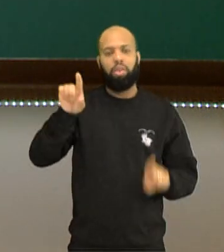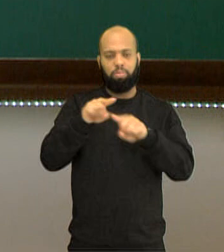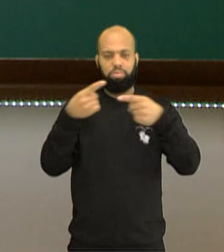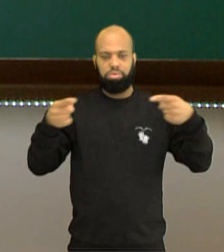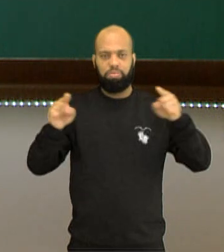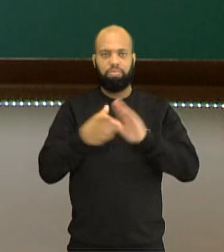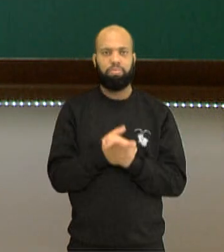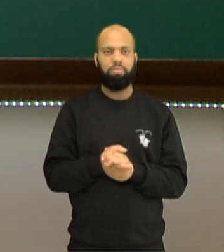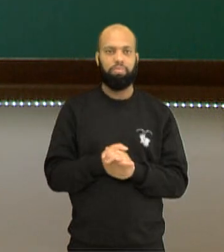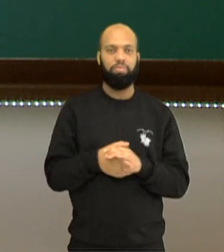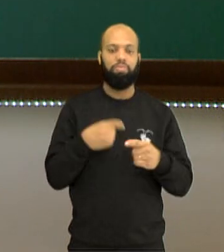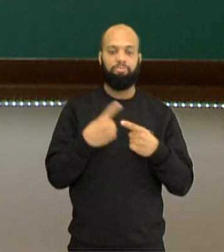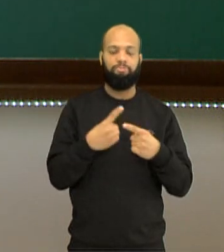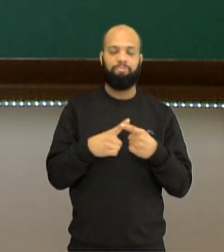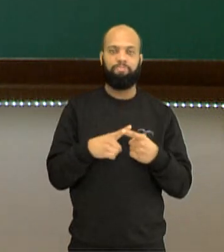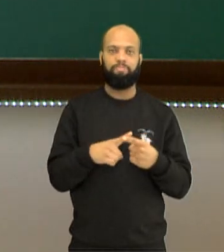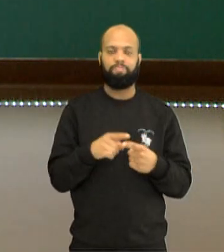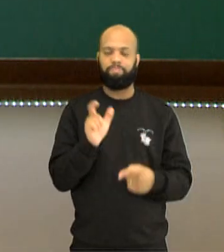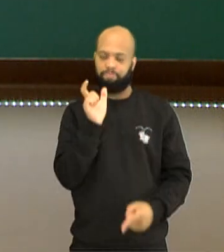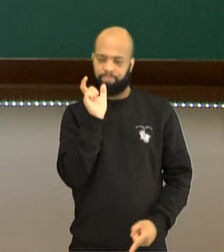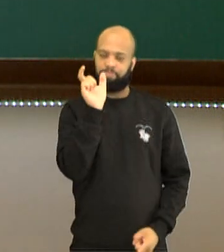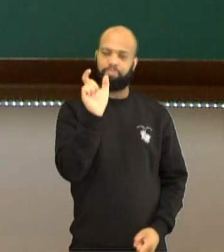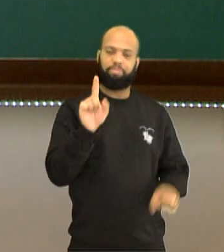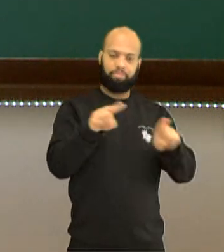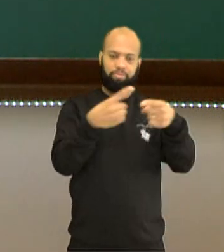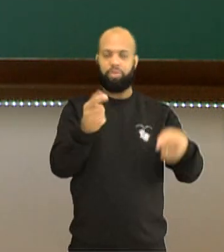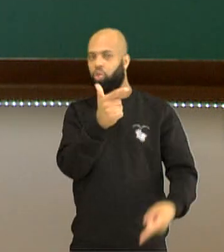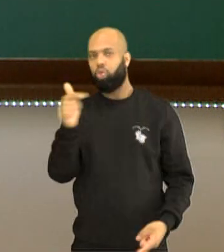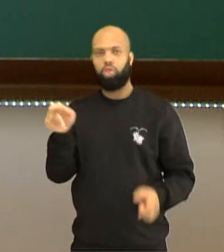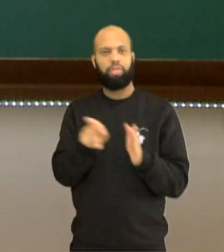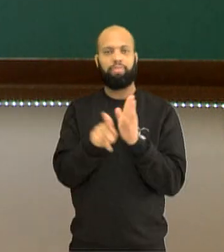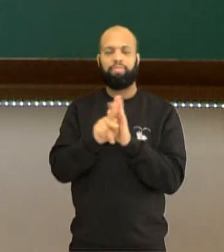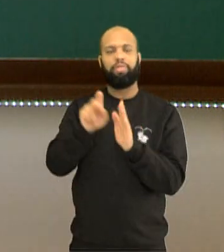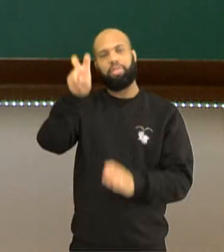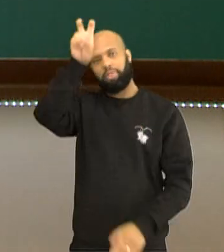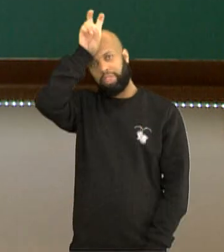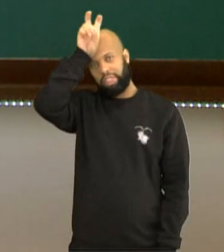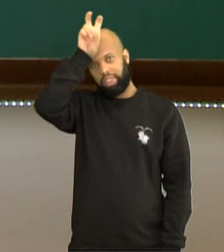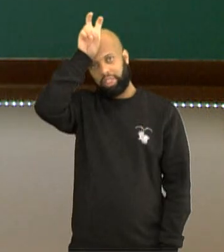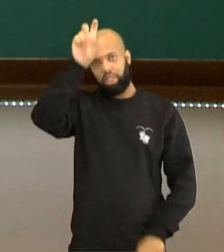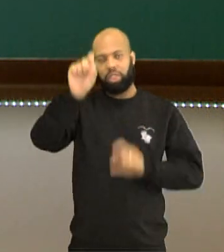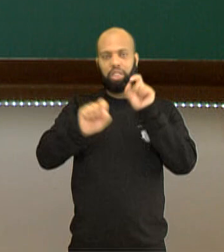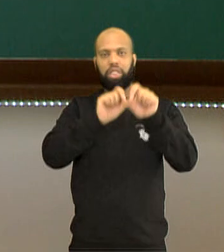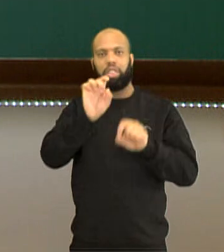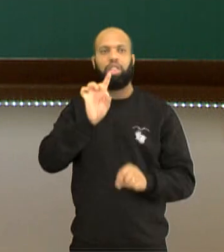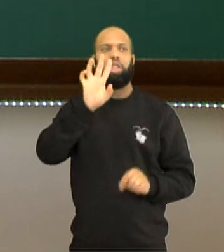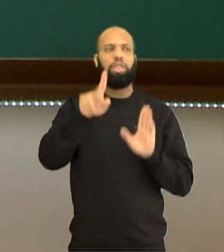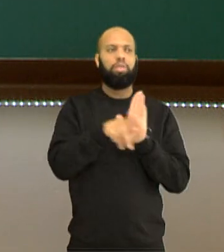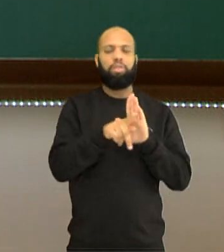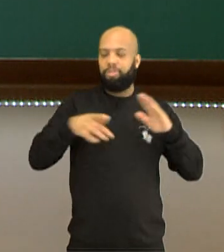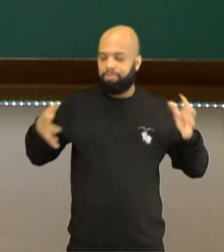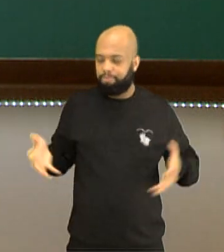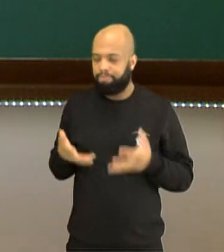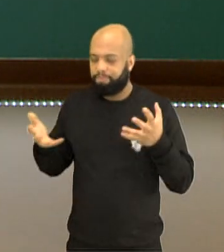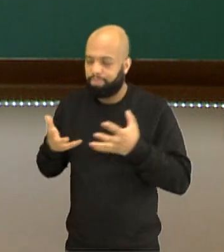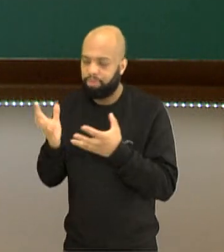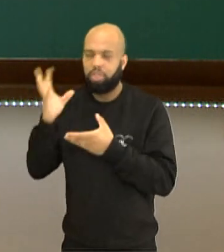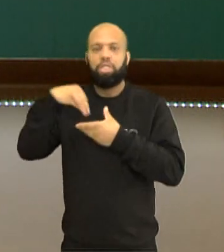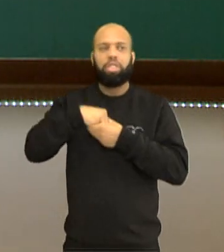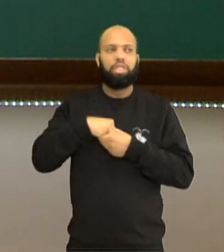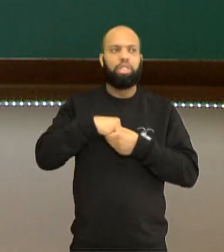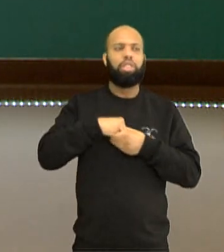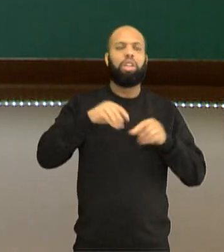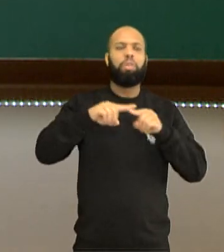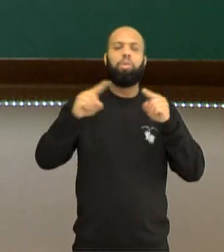que o termo música não existia lá no Egito. Era simplesmente algo para elevar o espírito. O termo música surge lá na